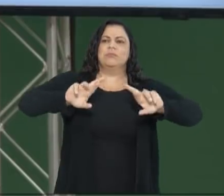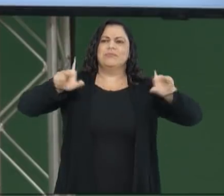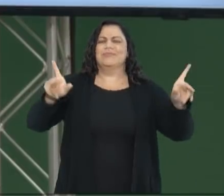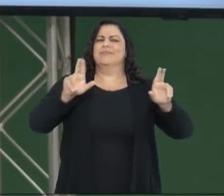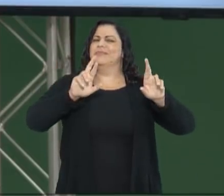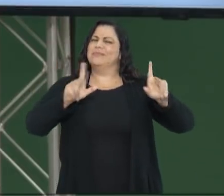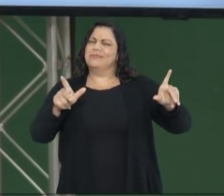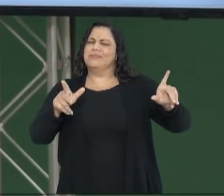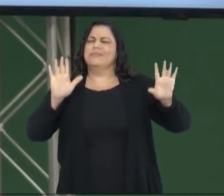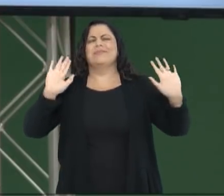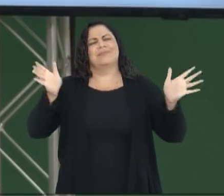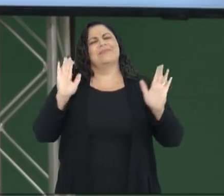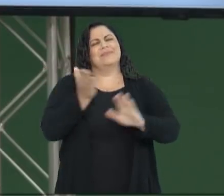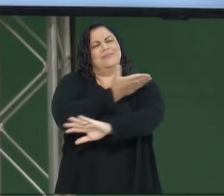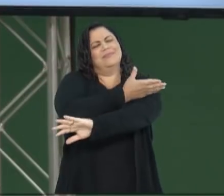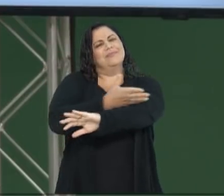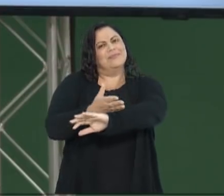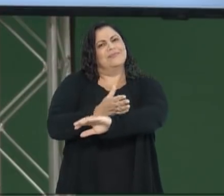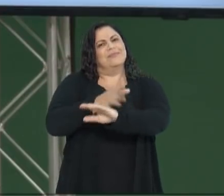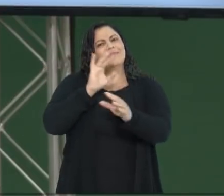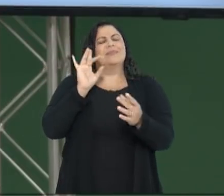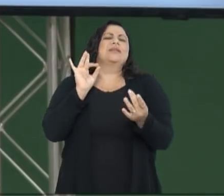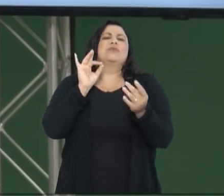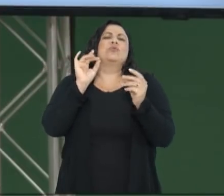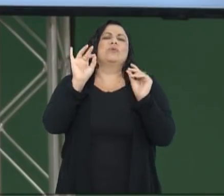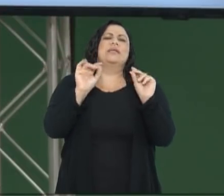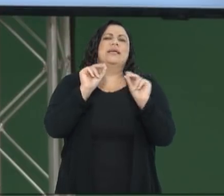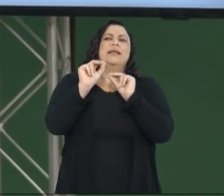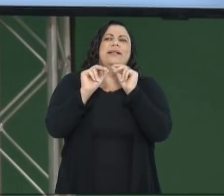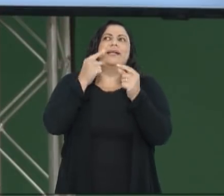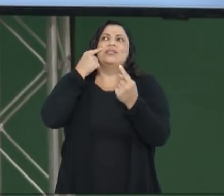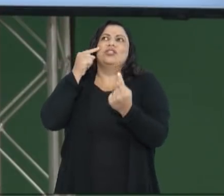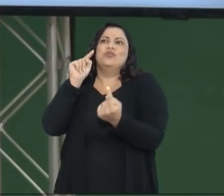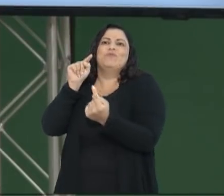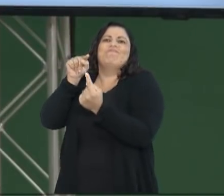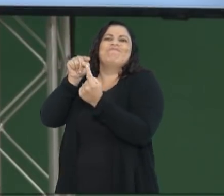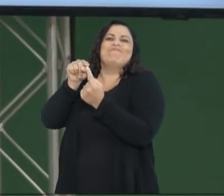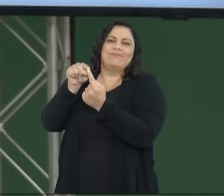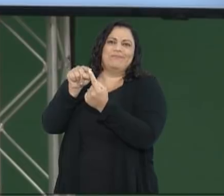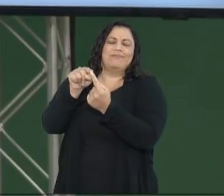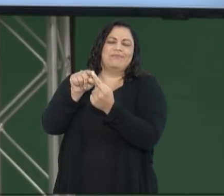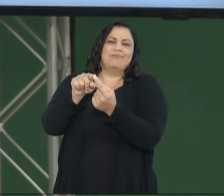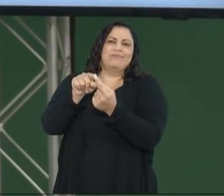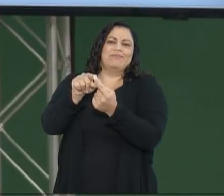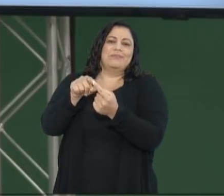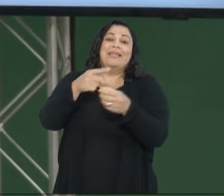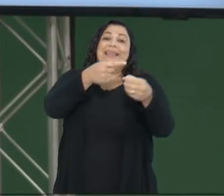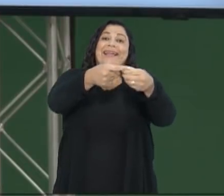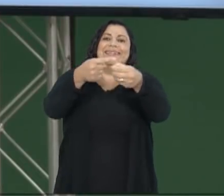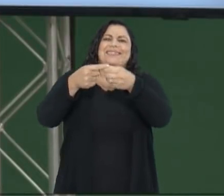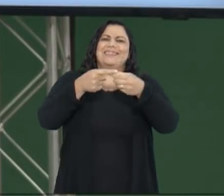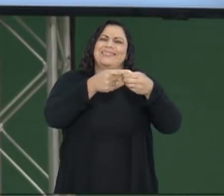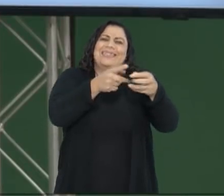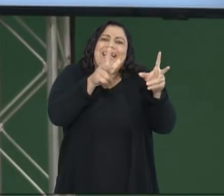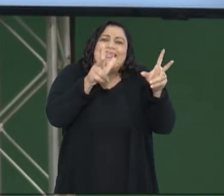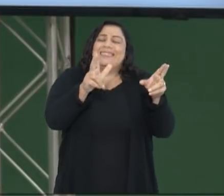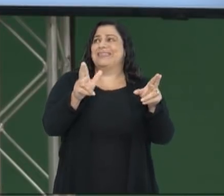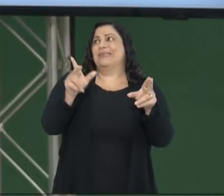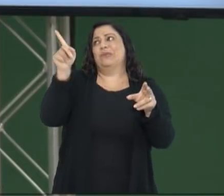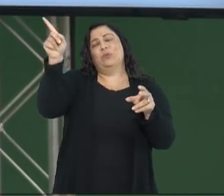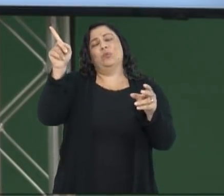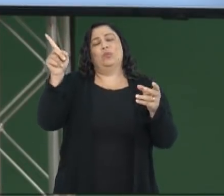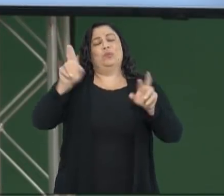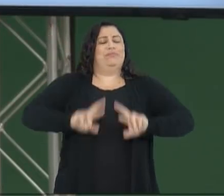estamos acostumados, da nossa realidade, nas nossas cidades. Nós não temos paisagens exatamente iguais a essas, porque elas